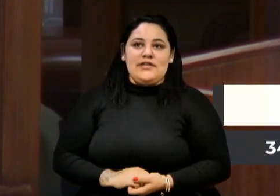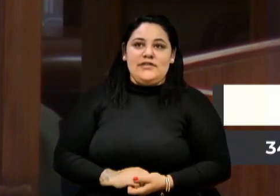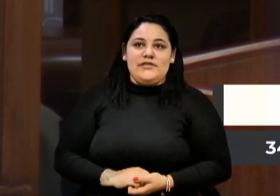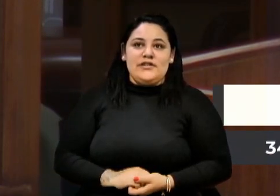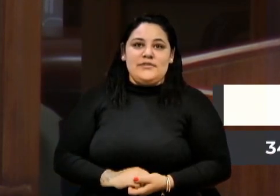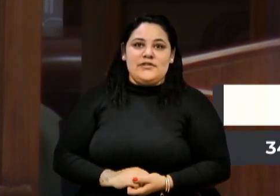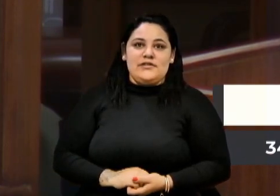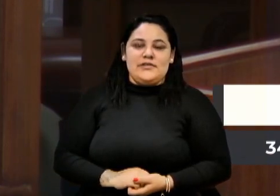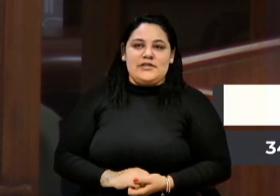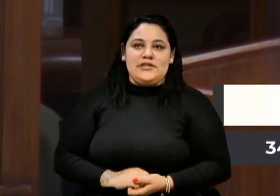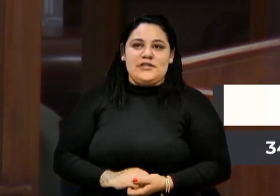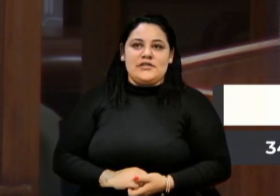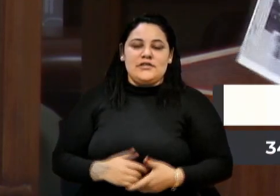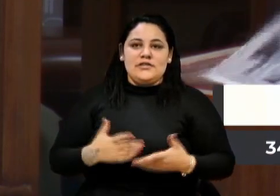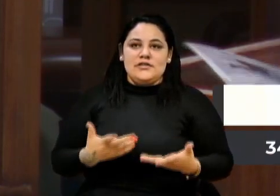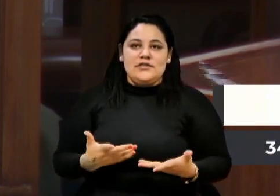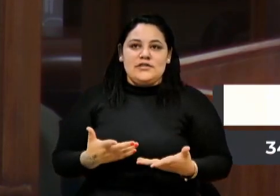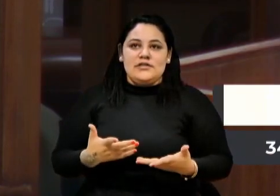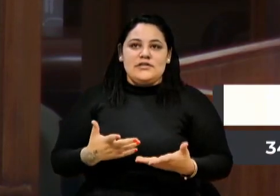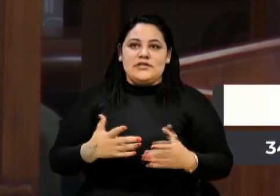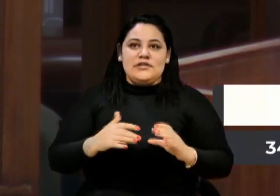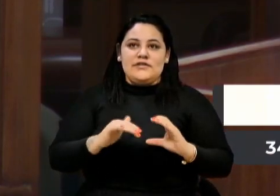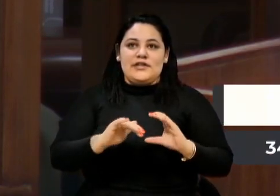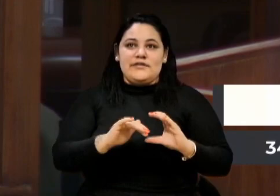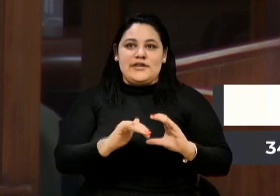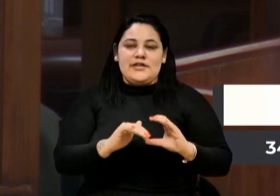inteiro e até atletas de outros